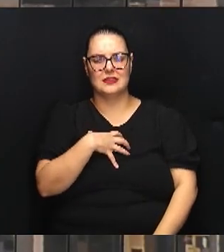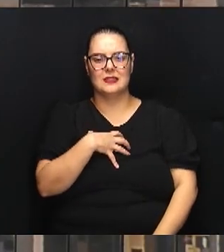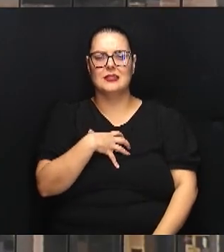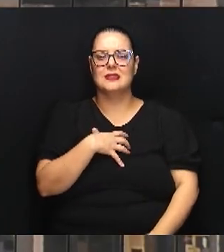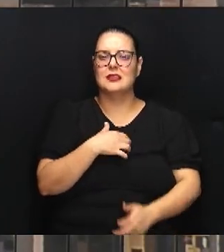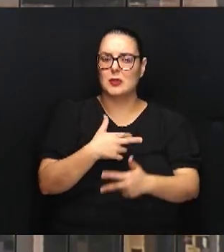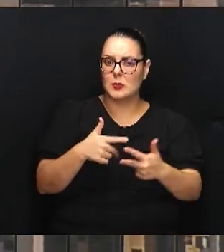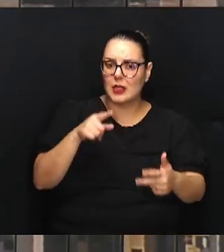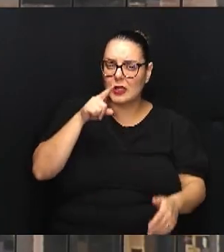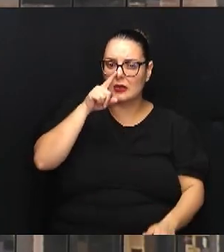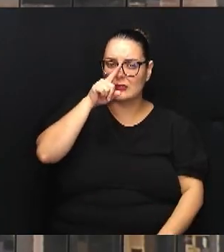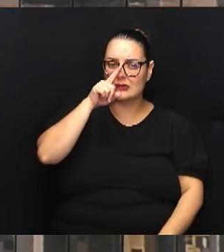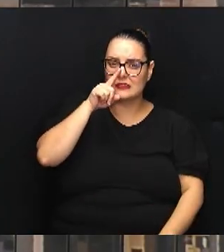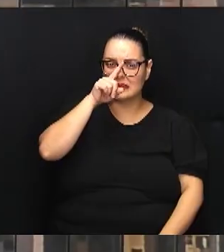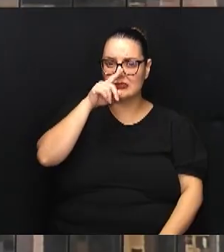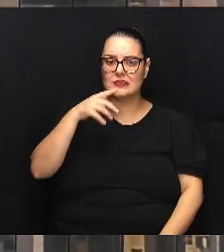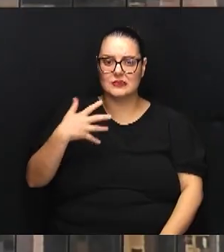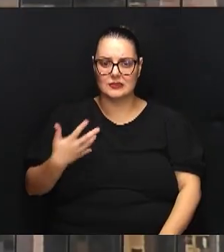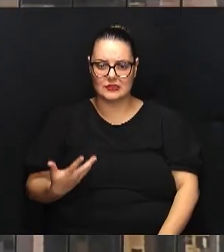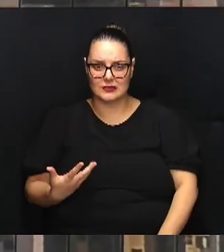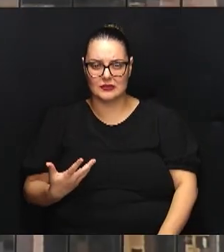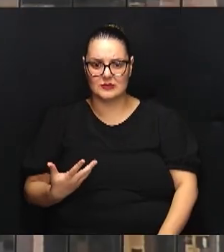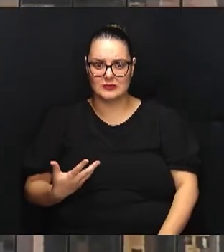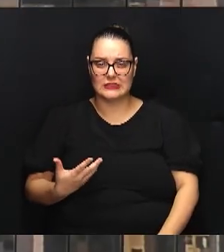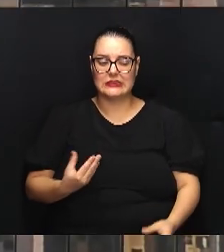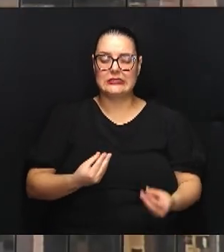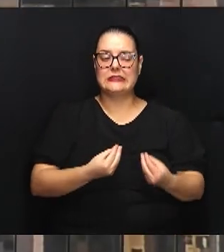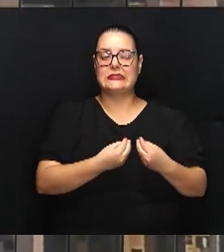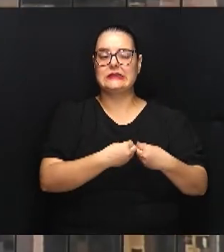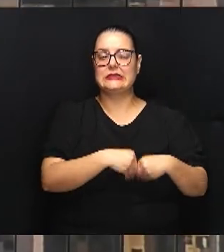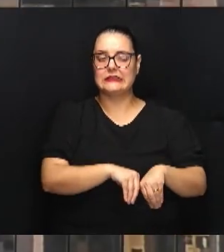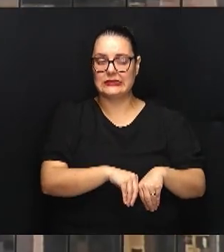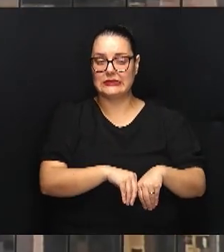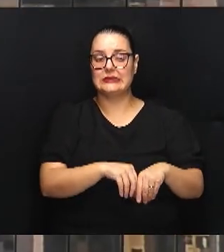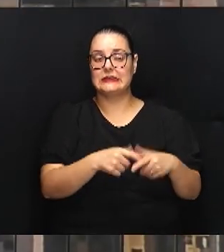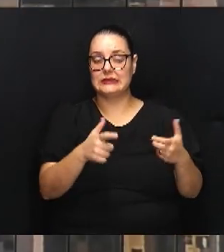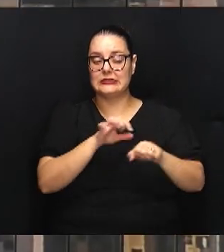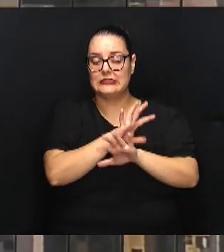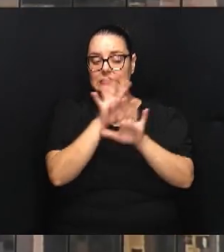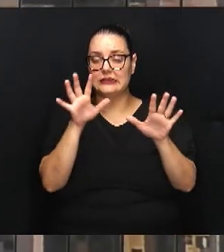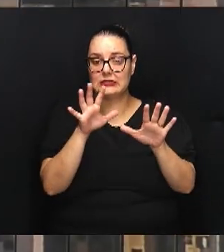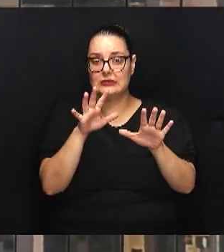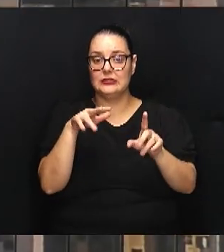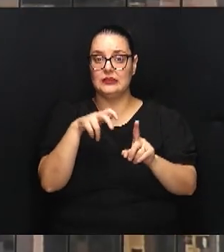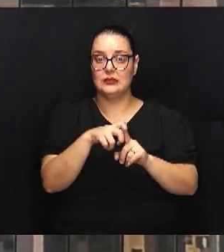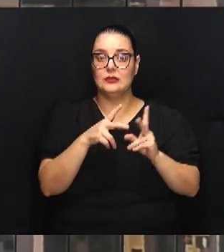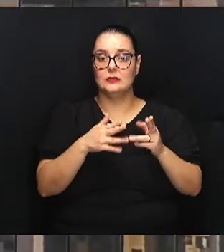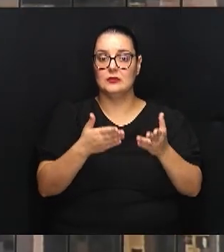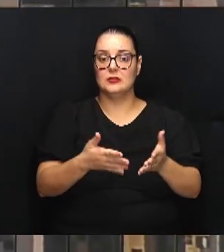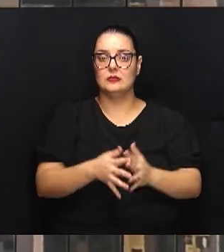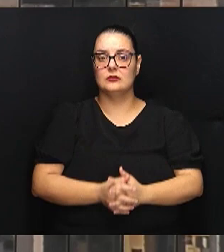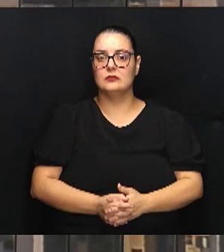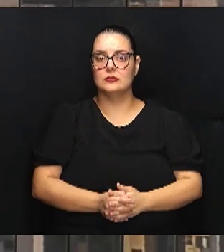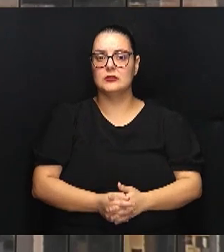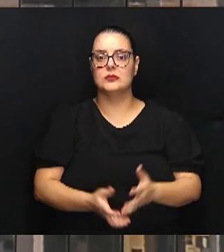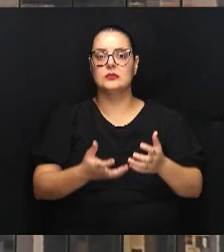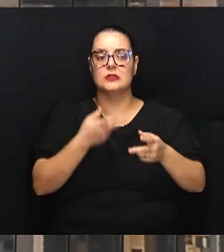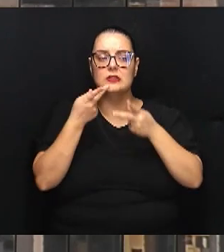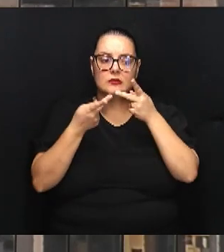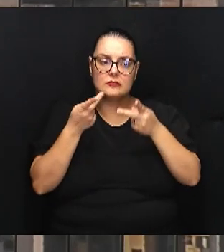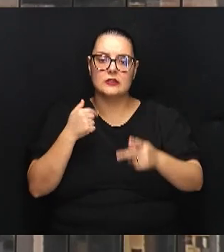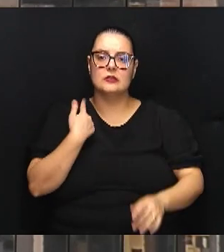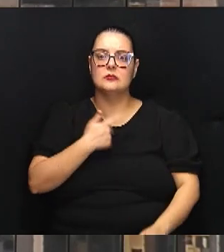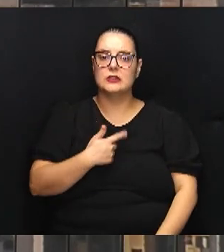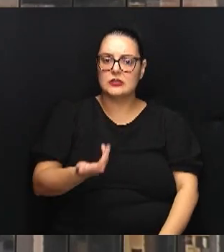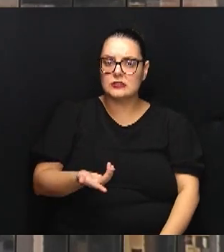essa sensação de que é uma coisa muito perigosa e o estrago é muito visível quando acontece um acidente desses,